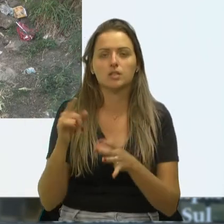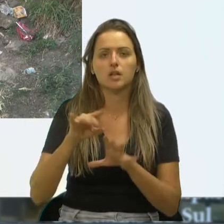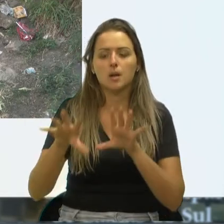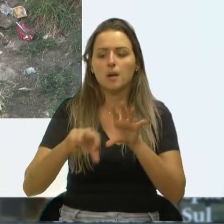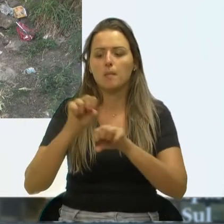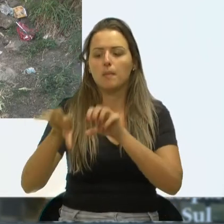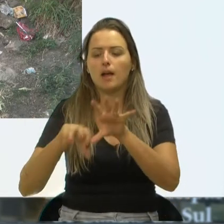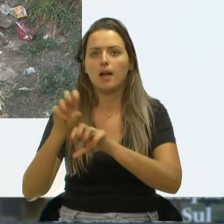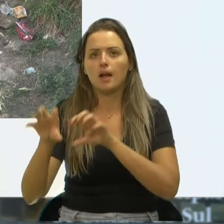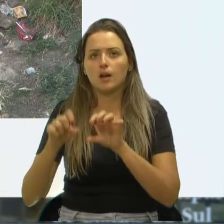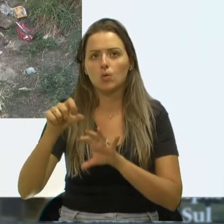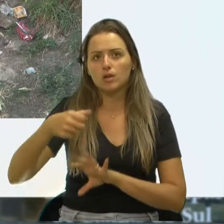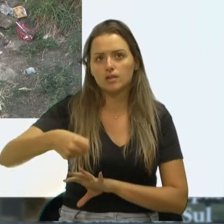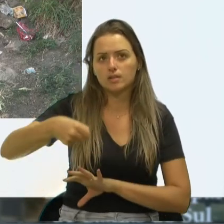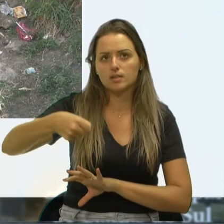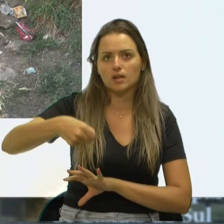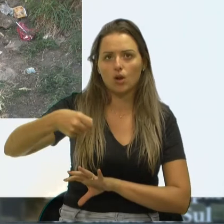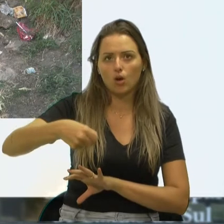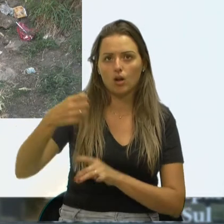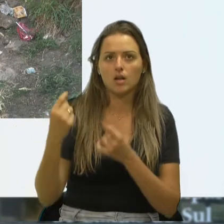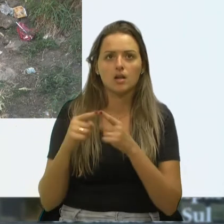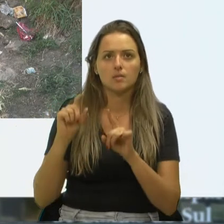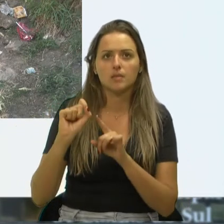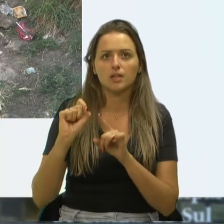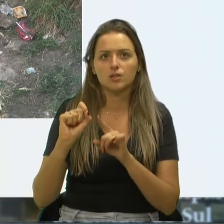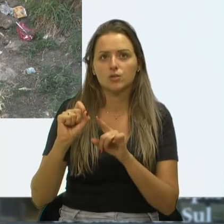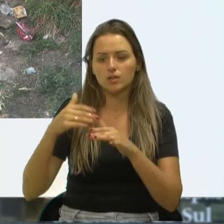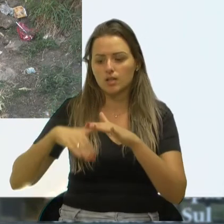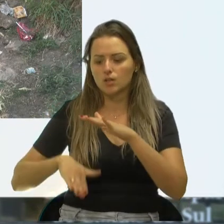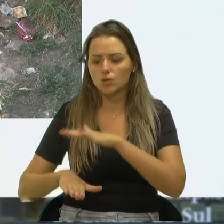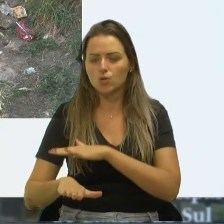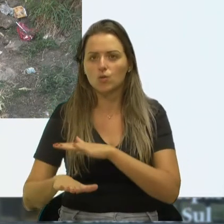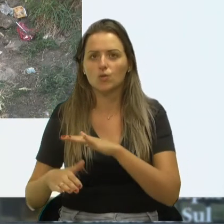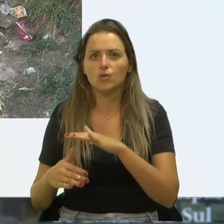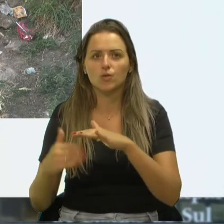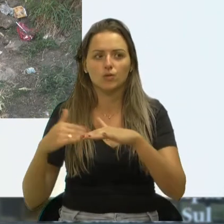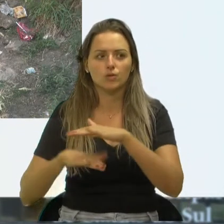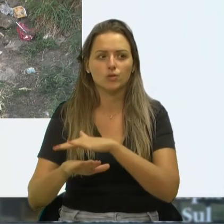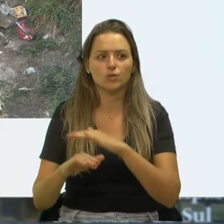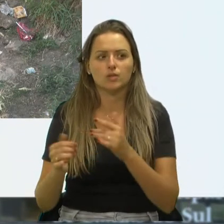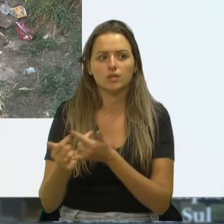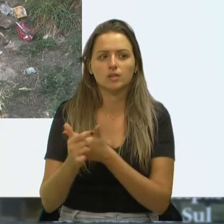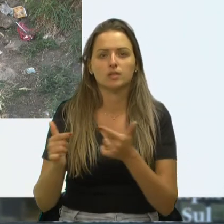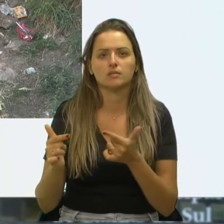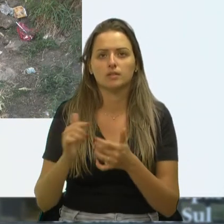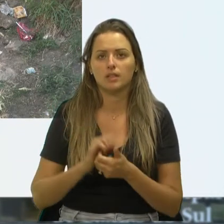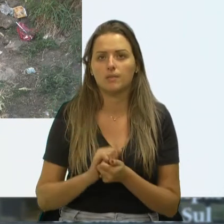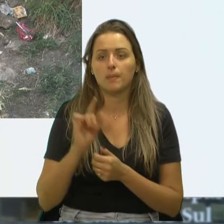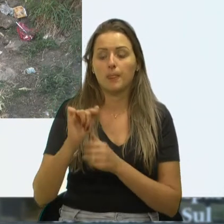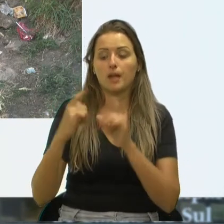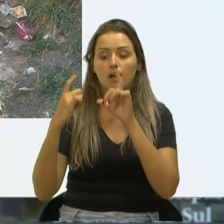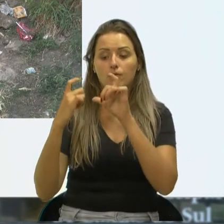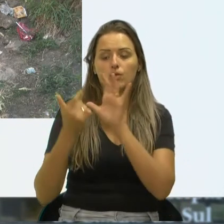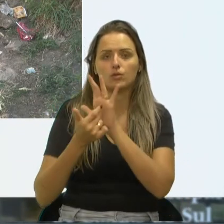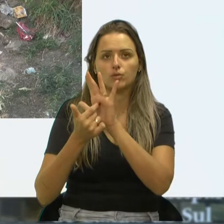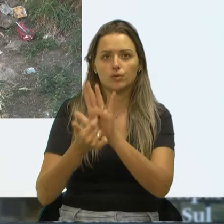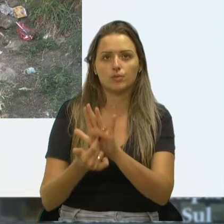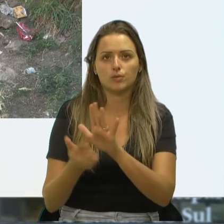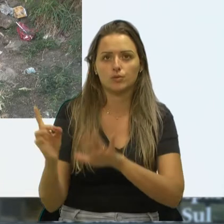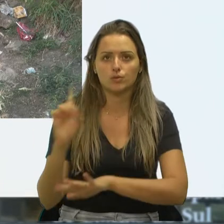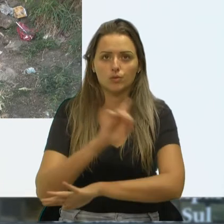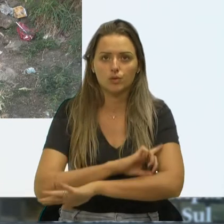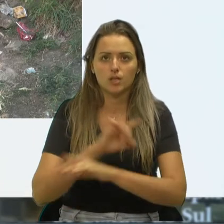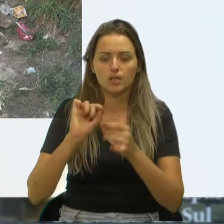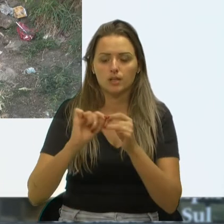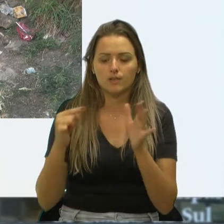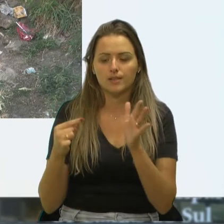lixo que está na sacolinha, mas o que está no fundo das caixas permanece. Essa aqui foi a foto que nós mostramos no dia que